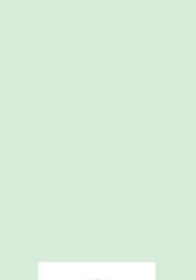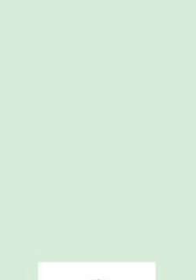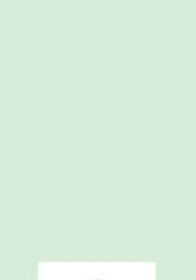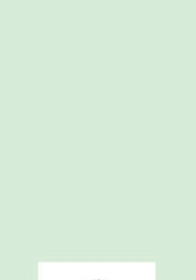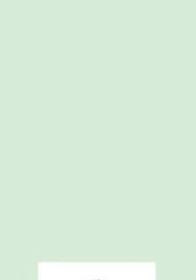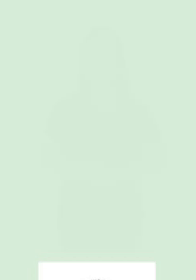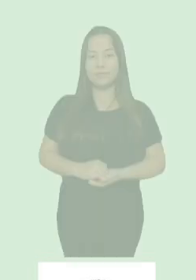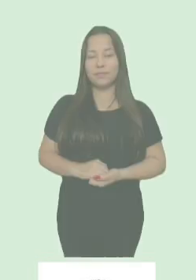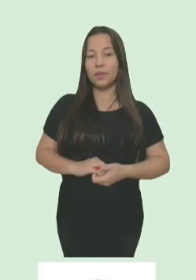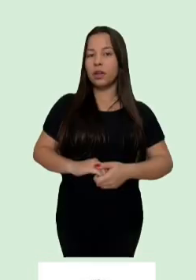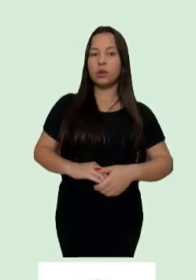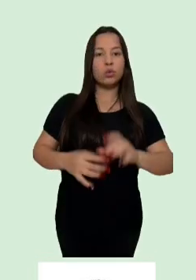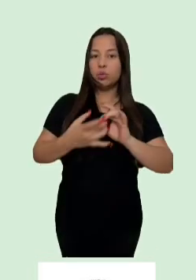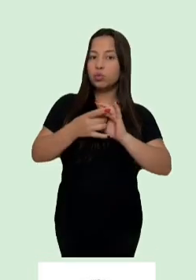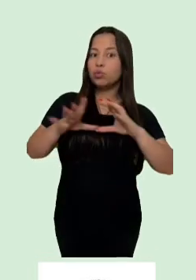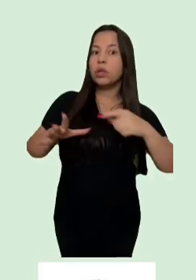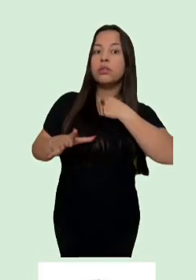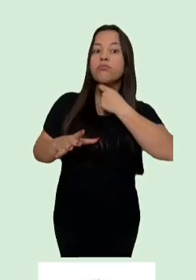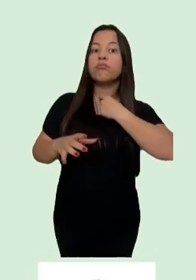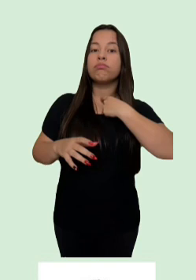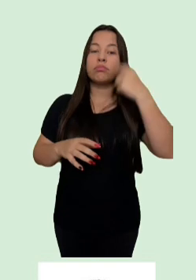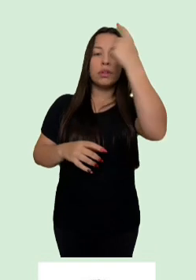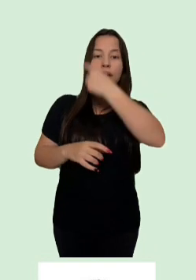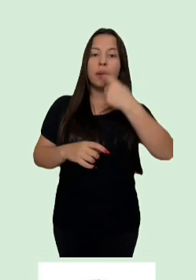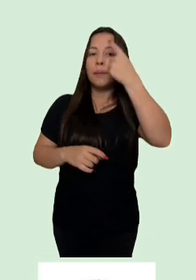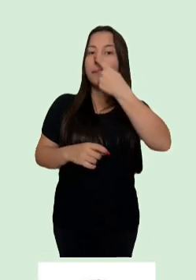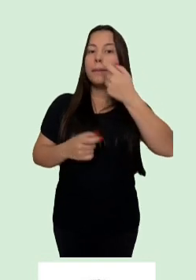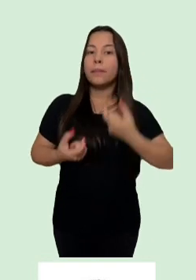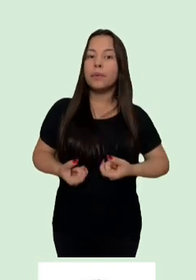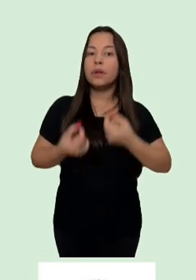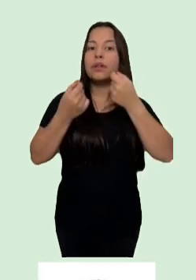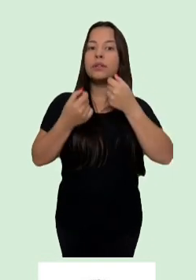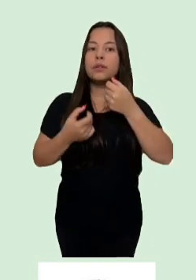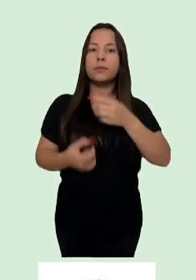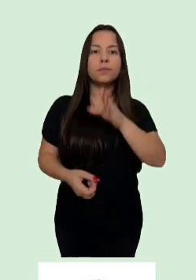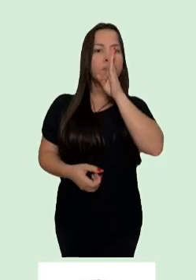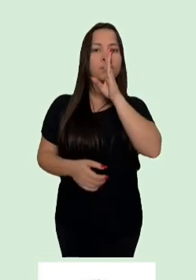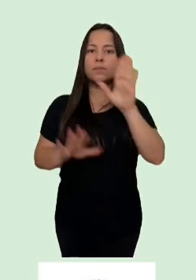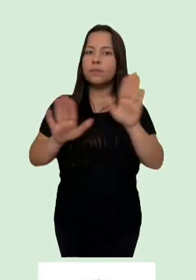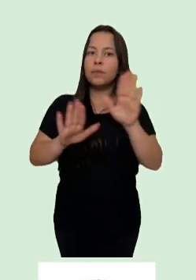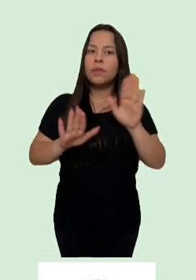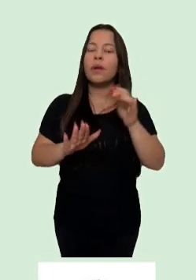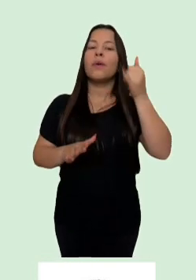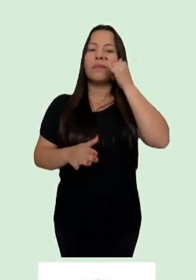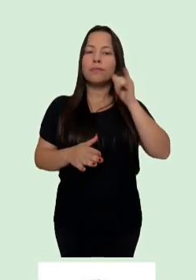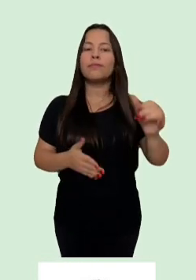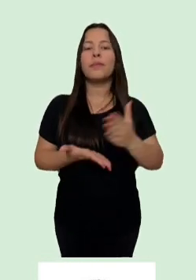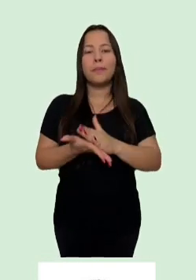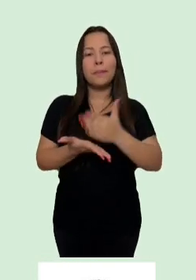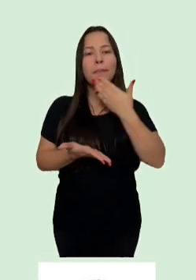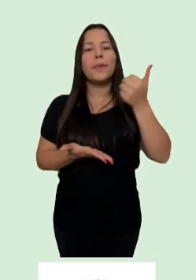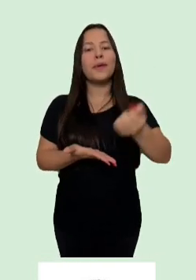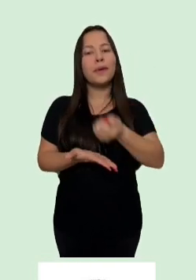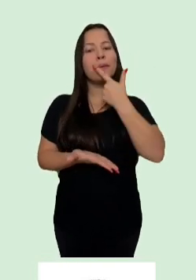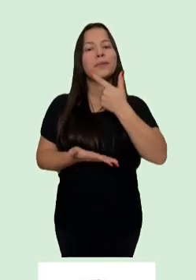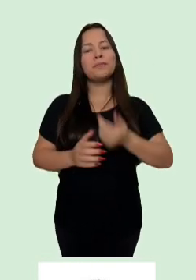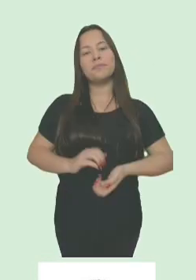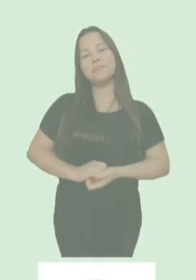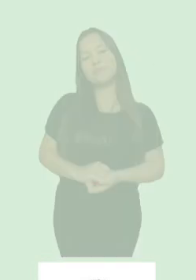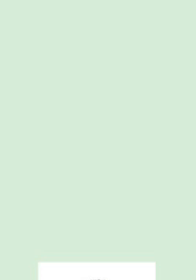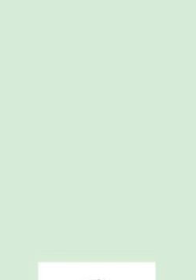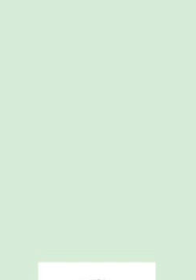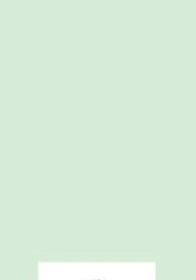e pescoço. Não deixe o câncer de cabeça e pescoço calar a sua voz. Prevenir é o melhor